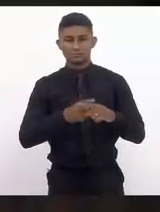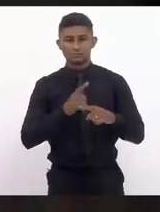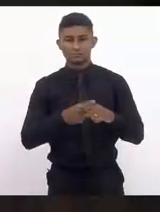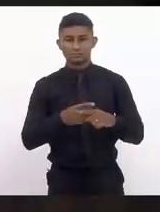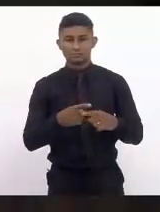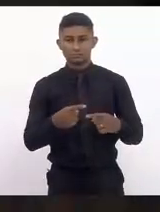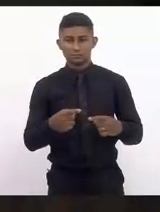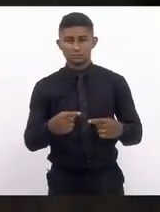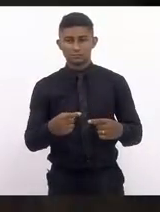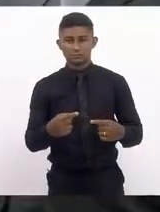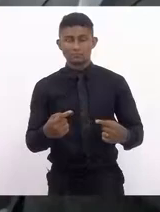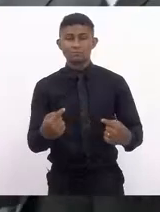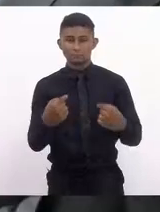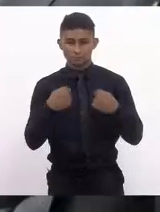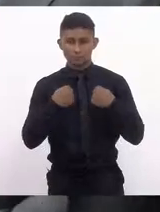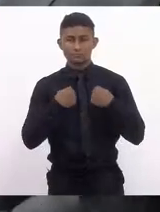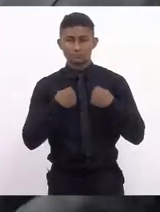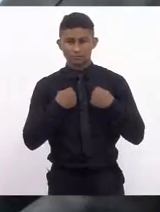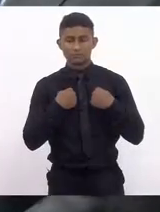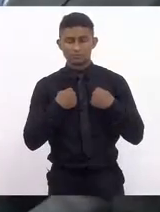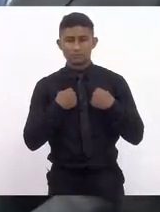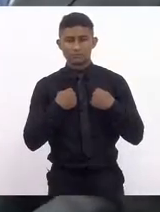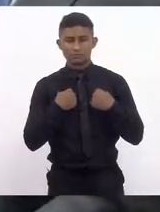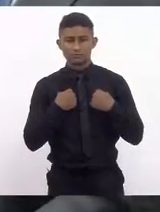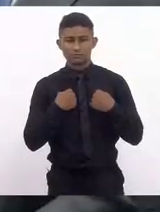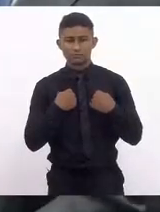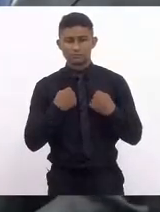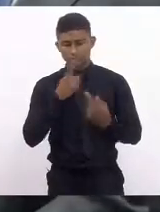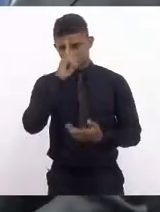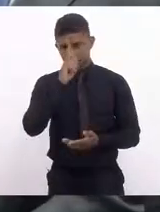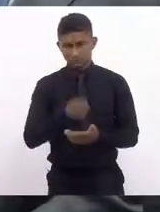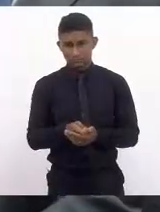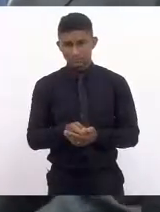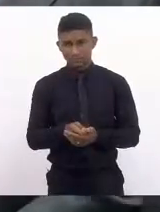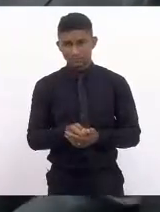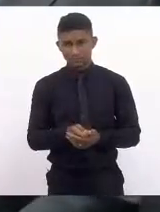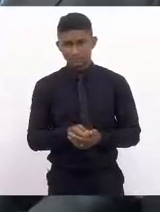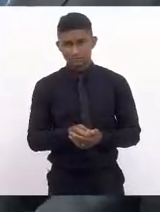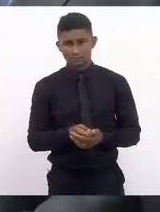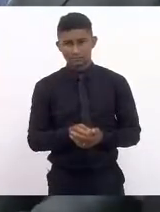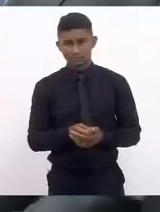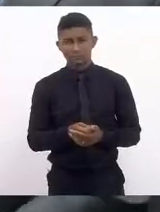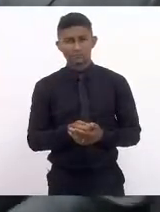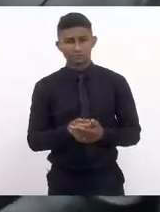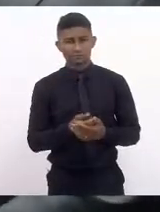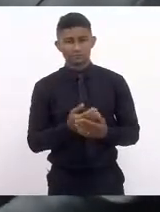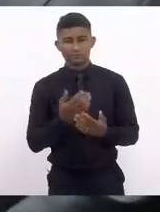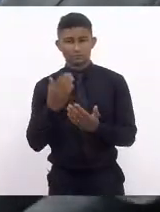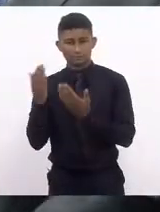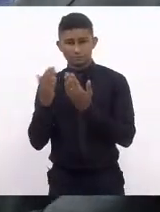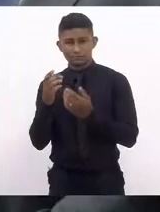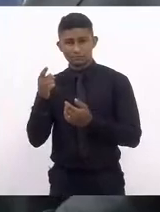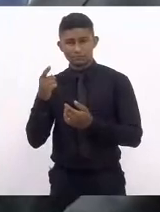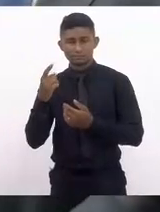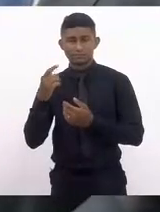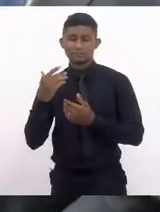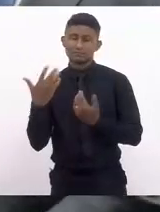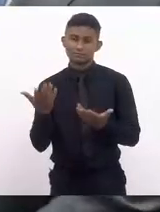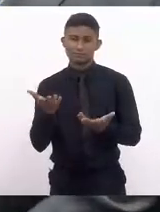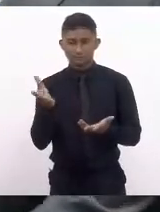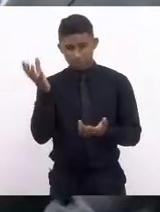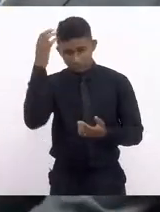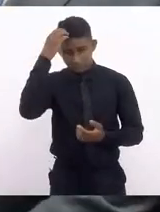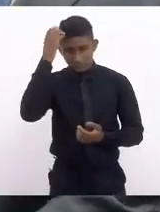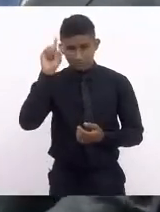Amazon que já está no Greys chegar fui eu que terminei que chegasse a só depois de conversar com você levantou-se tem algum culpado